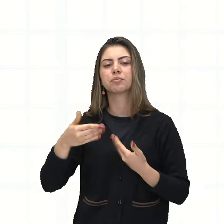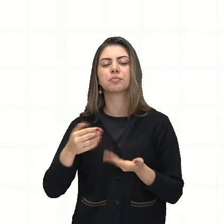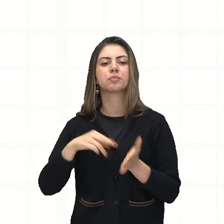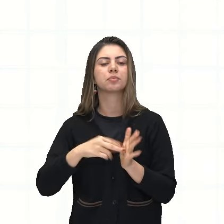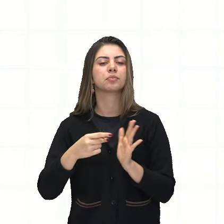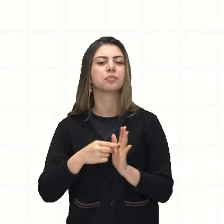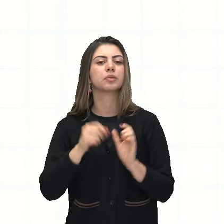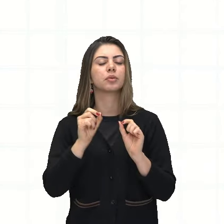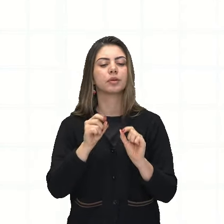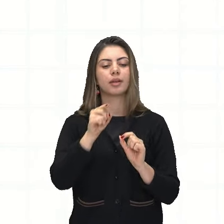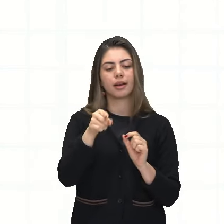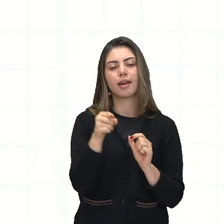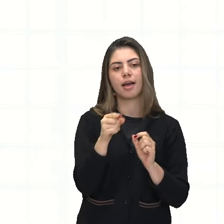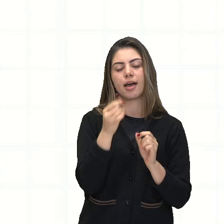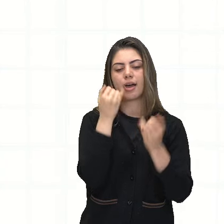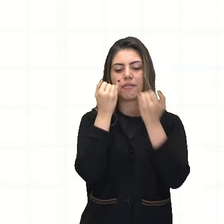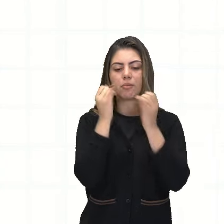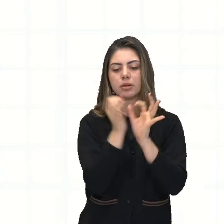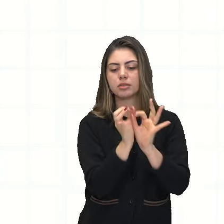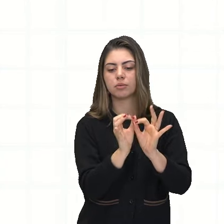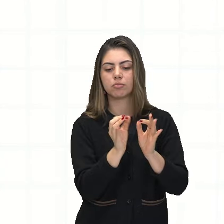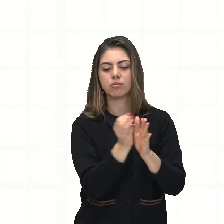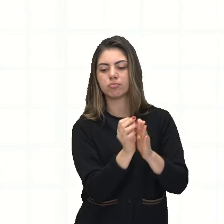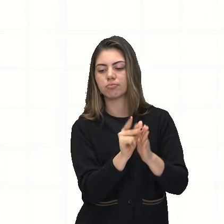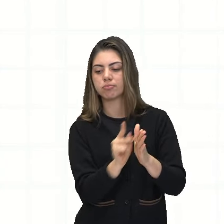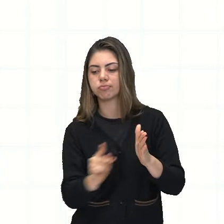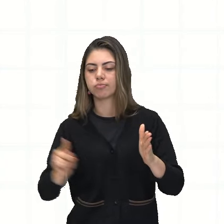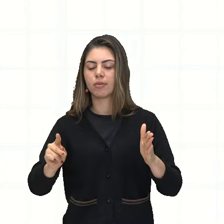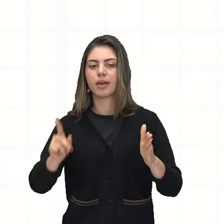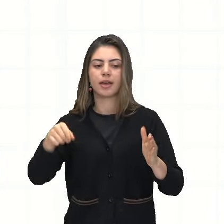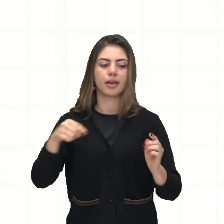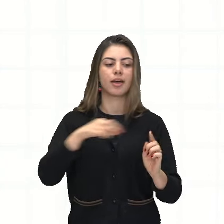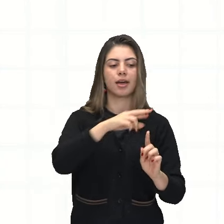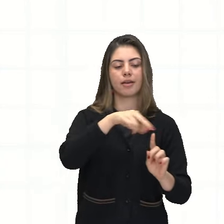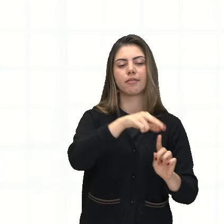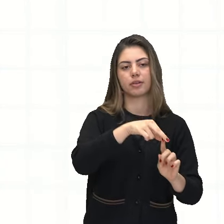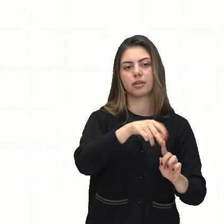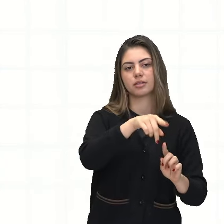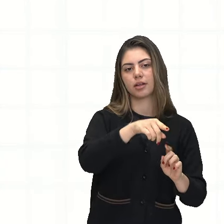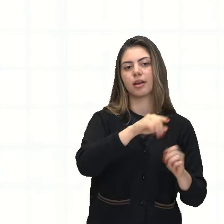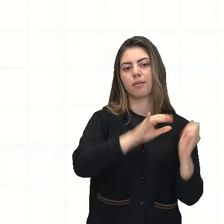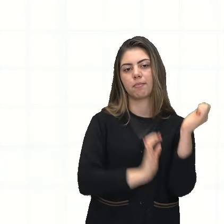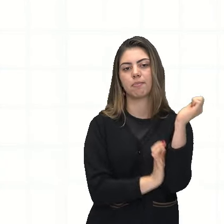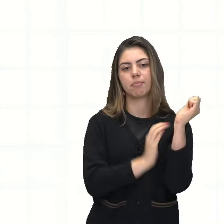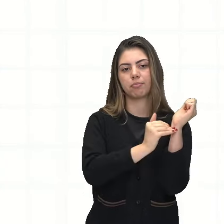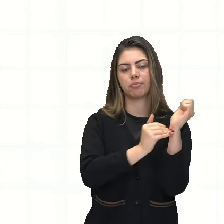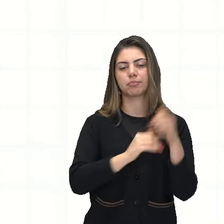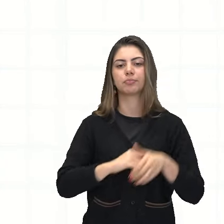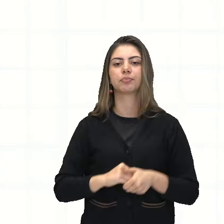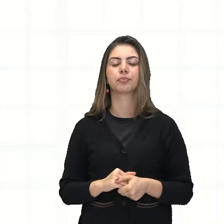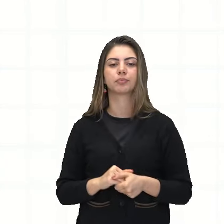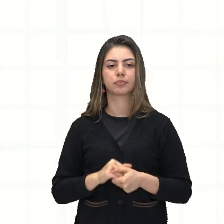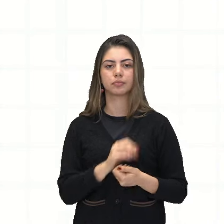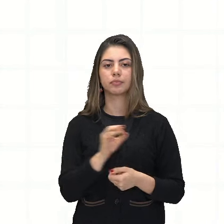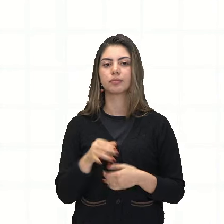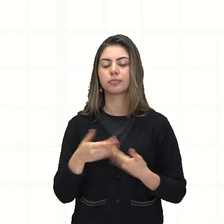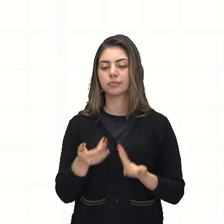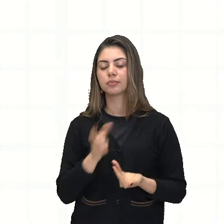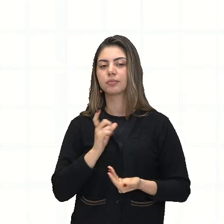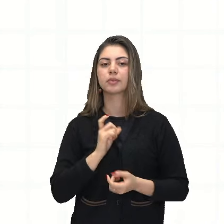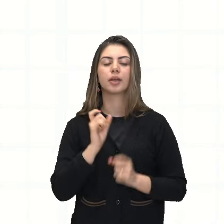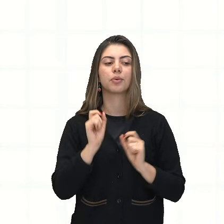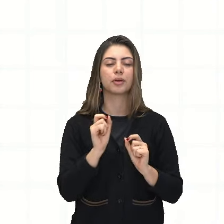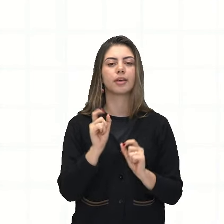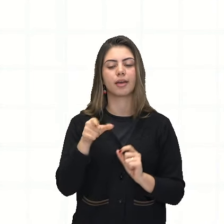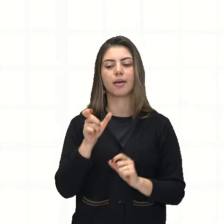é sobre o tambaqui. Então, coesão referencial, fazendo menção a uma palavra que já